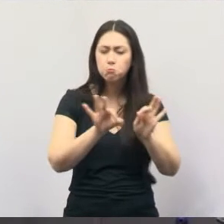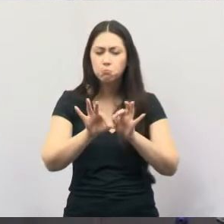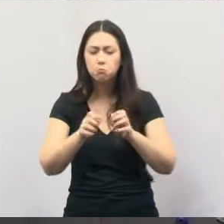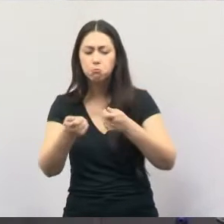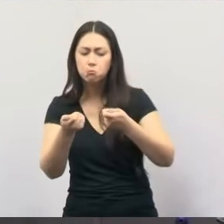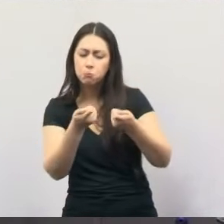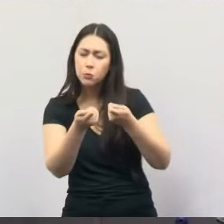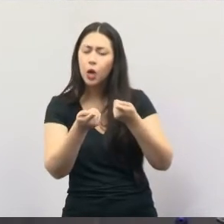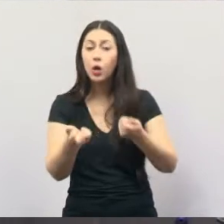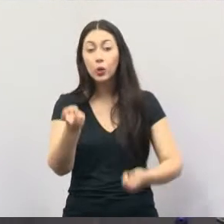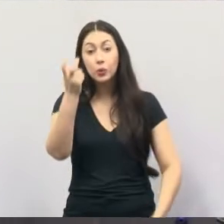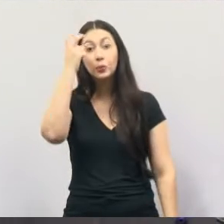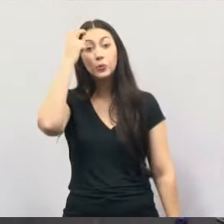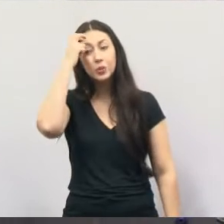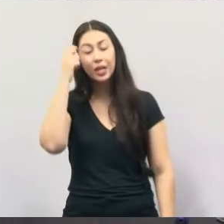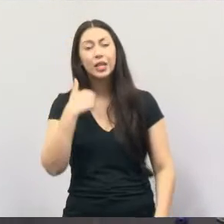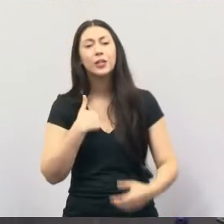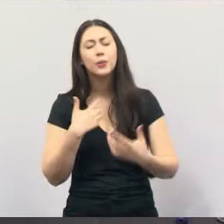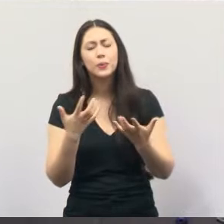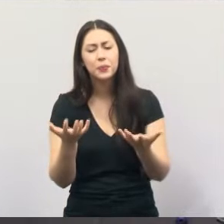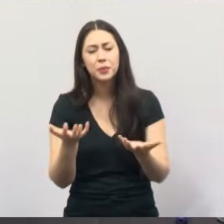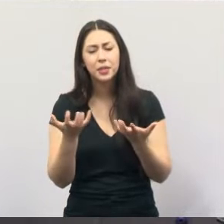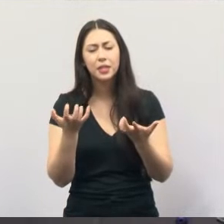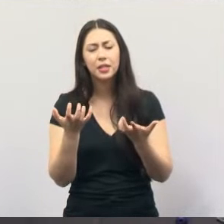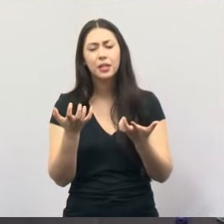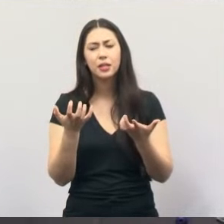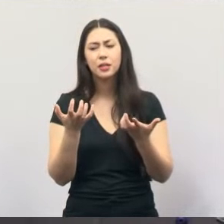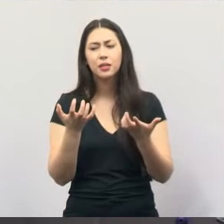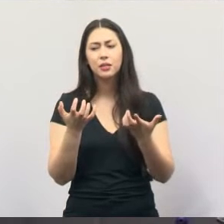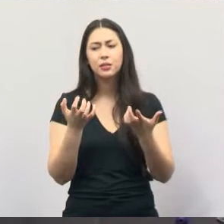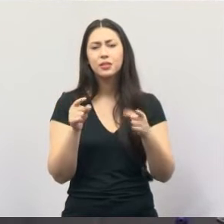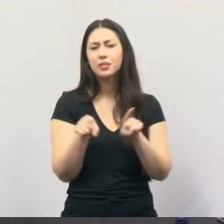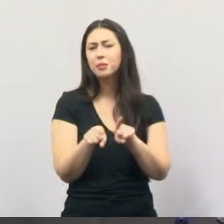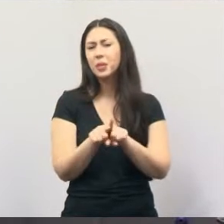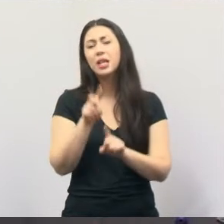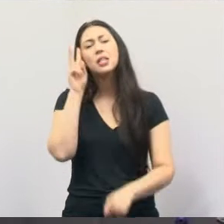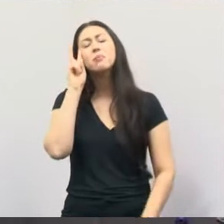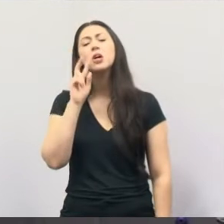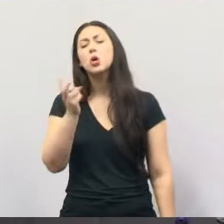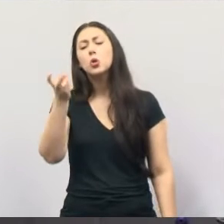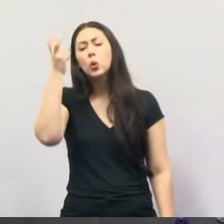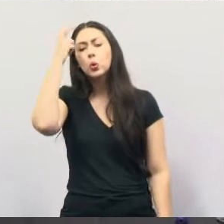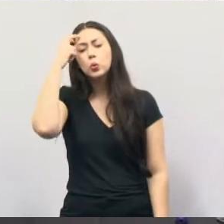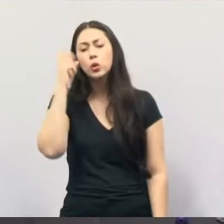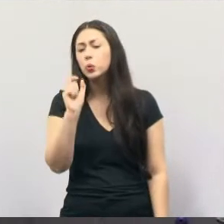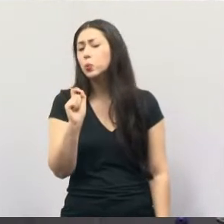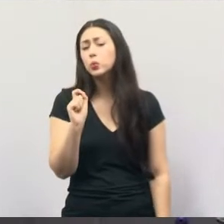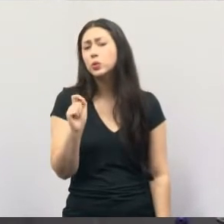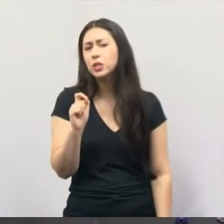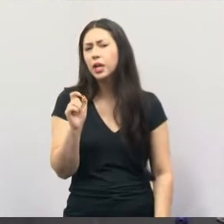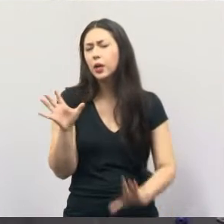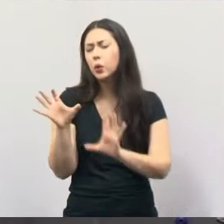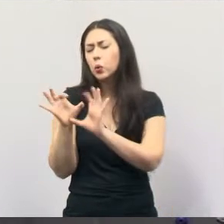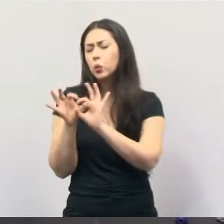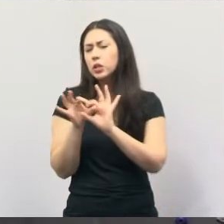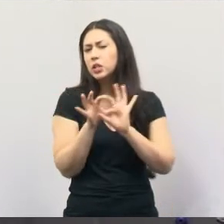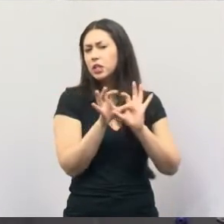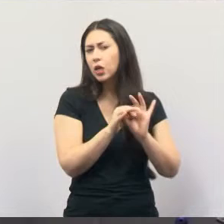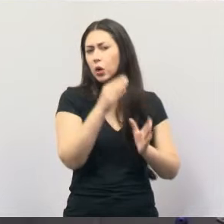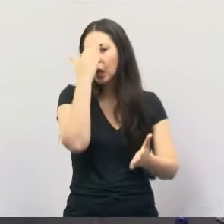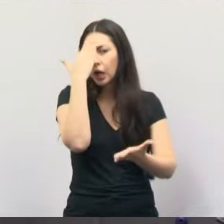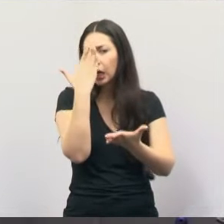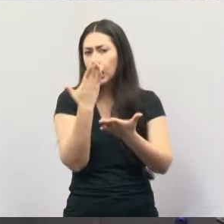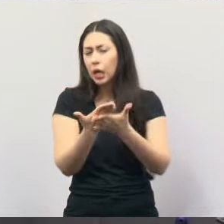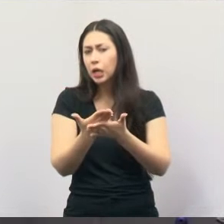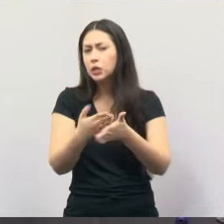não é, a cultura no nosso município. Eu gostaria aqui de retomar aqui o conceito de cultura, que é o conjunto de crenças, costumes e tradições de